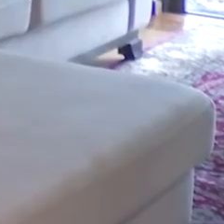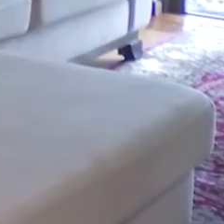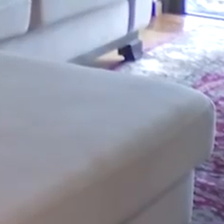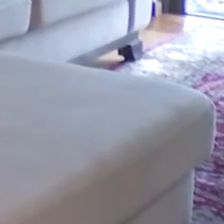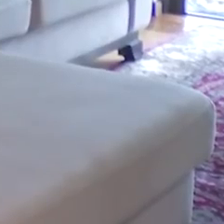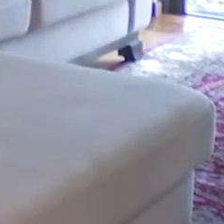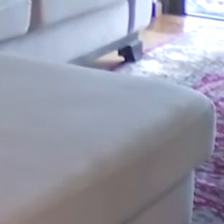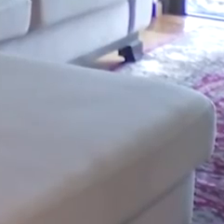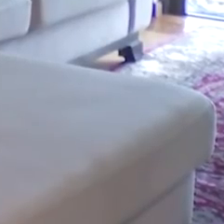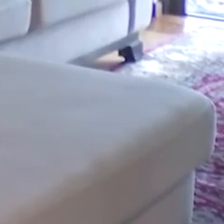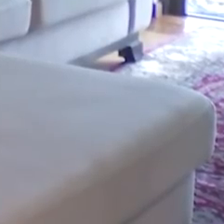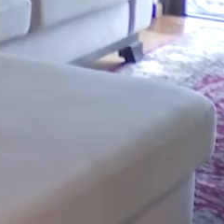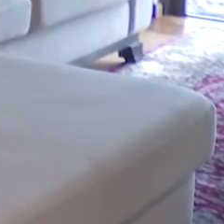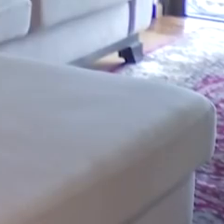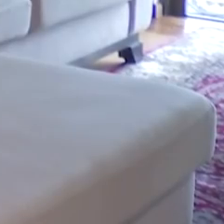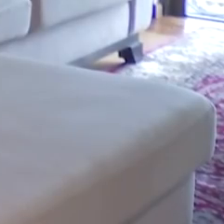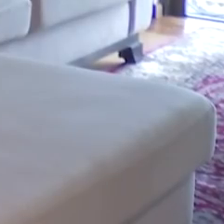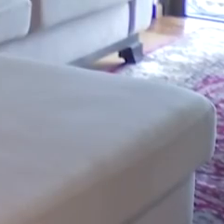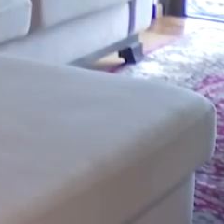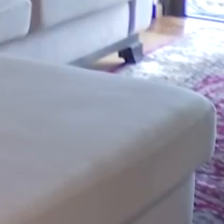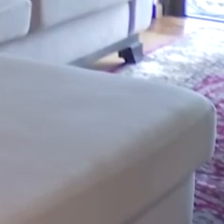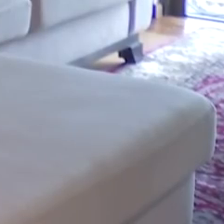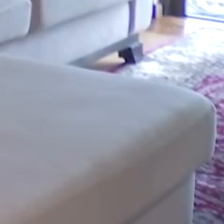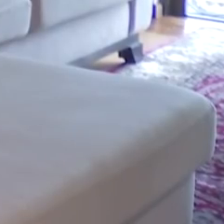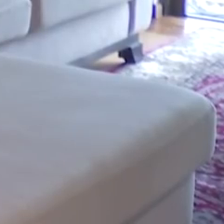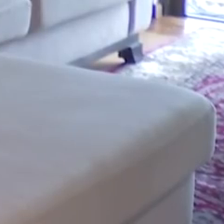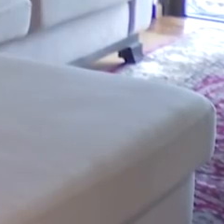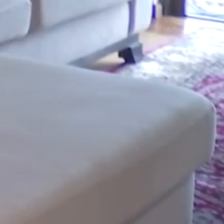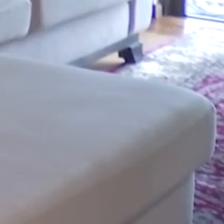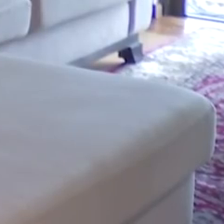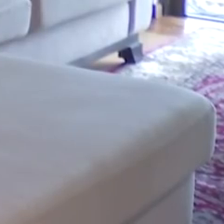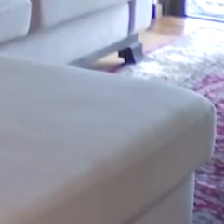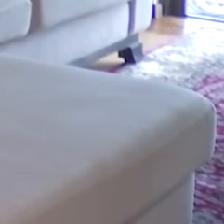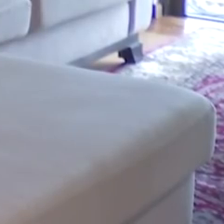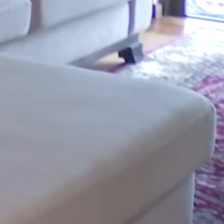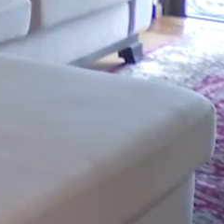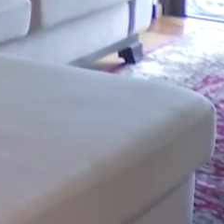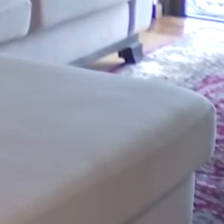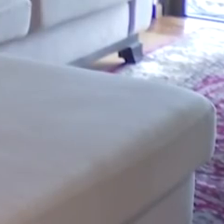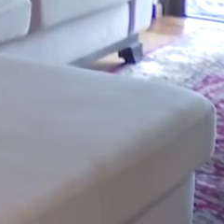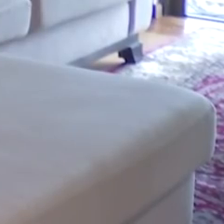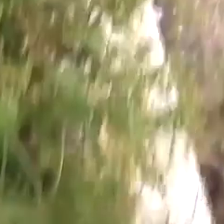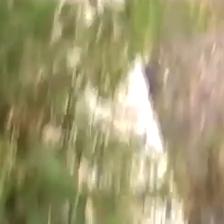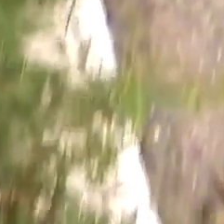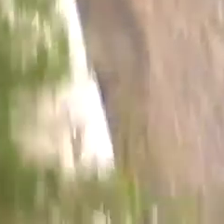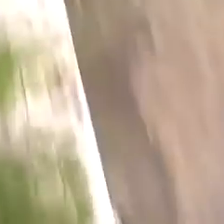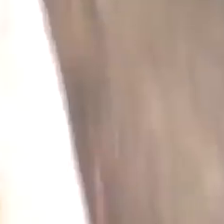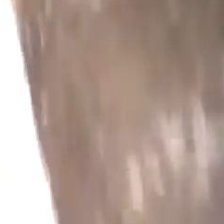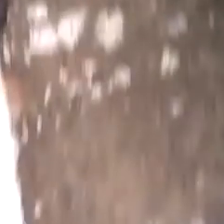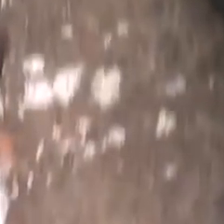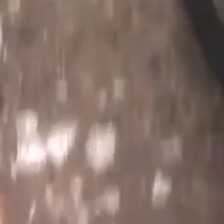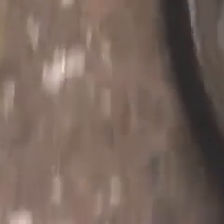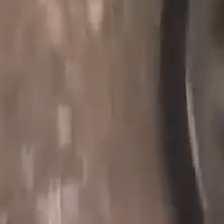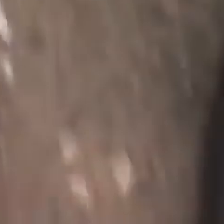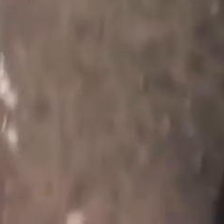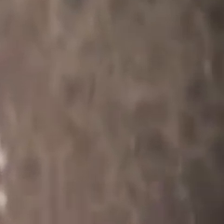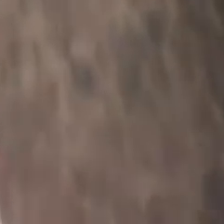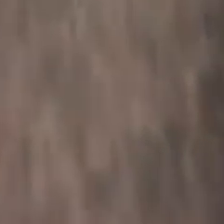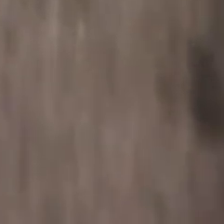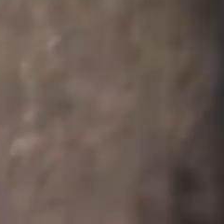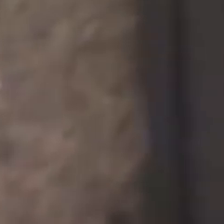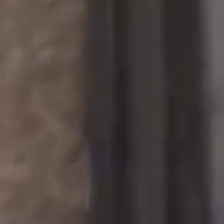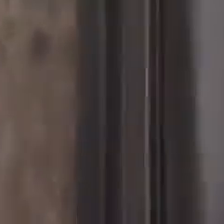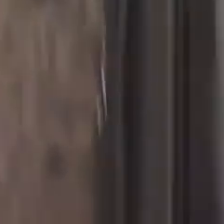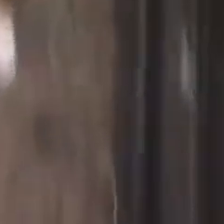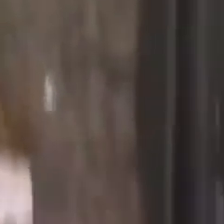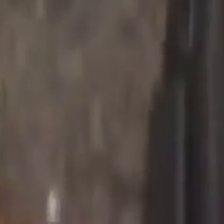os idosos da periferia. Para cuidar das pessoas, é preciso cuidar da cidade. A cidade não é amigável para